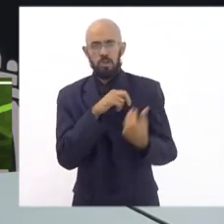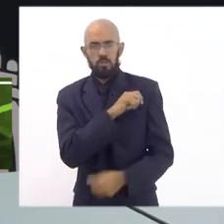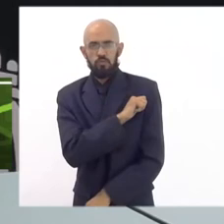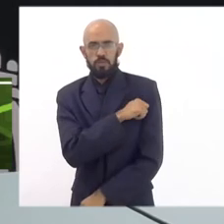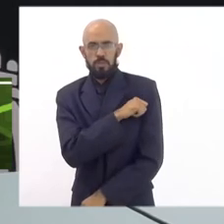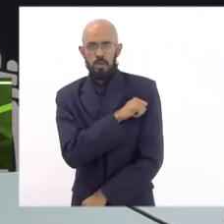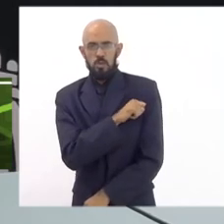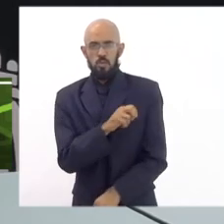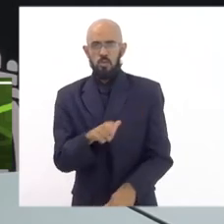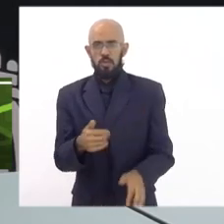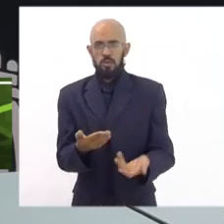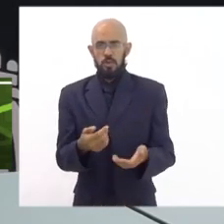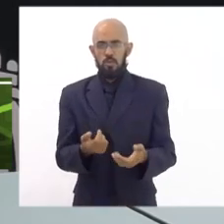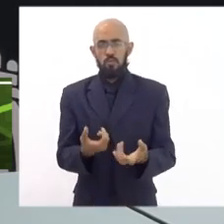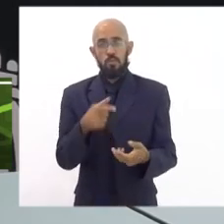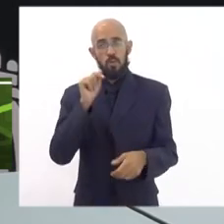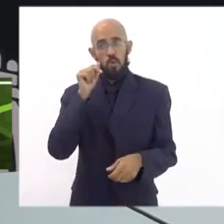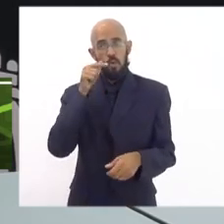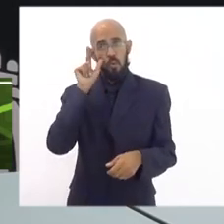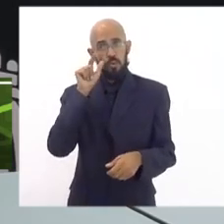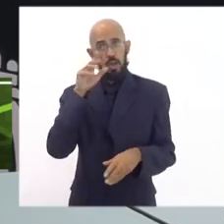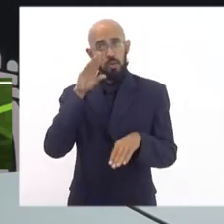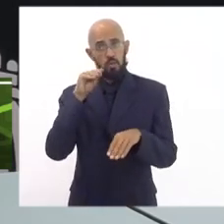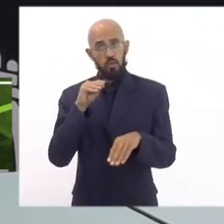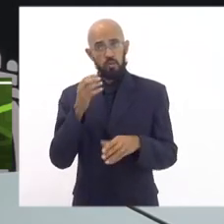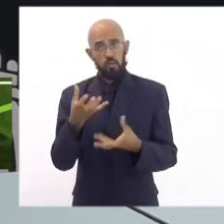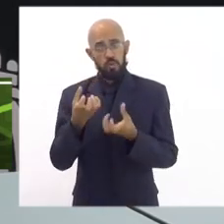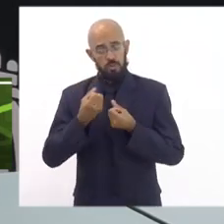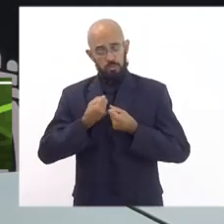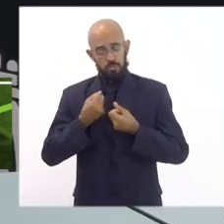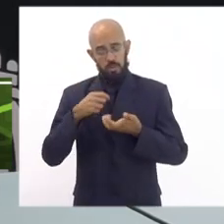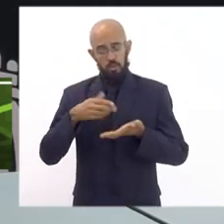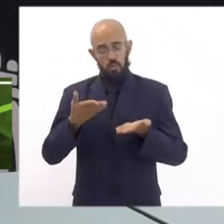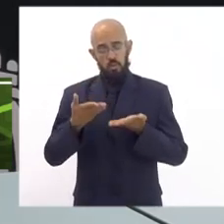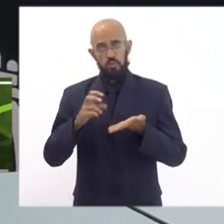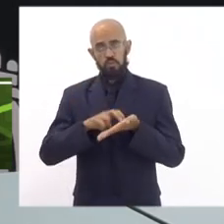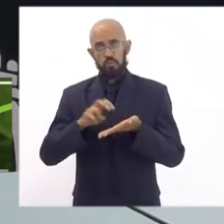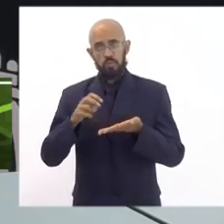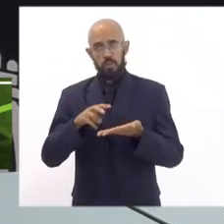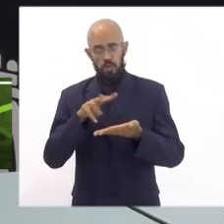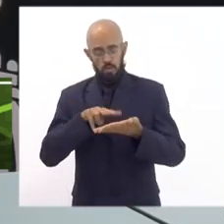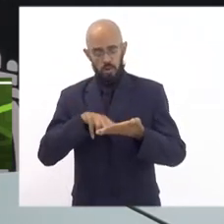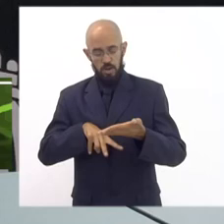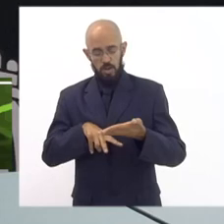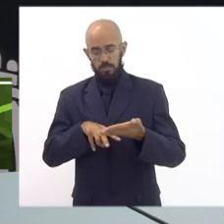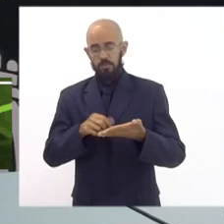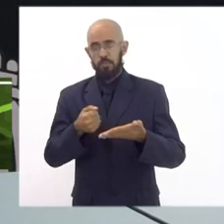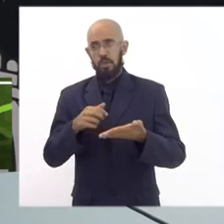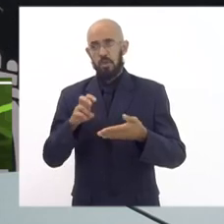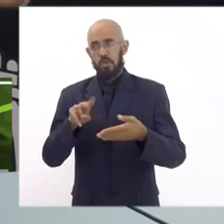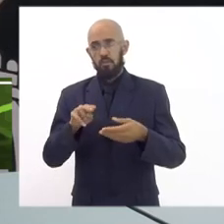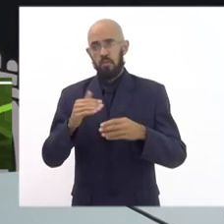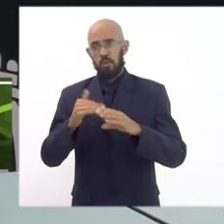eu recebi isso ontem à noite, e agora de manhã eu ali, é um trabalhinho curtinho, eu vou encaminhar a Vossa Excelência, porque a